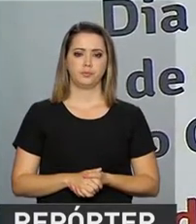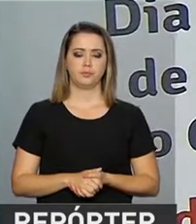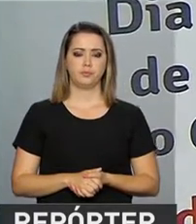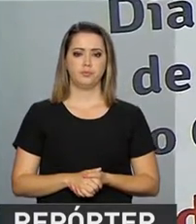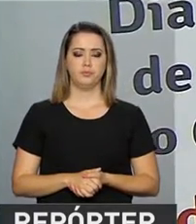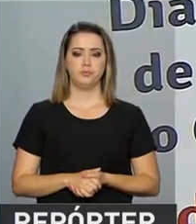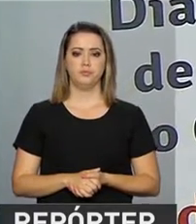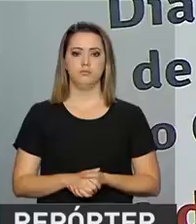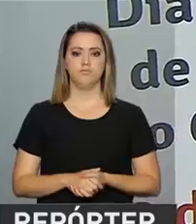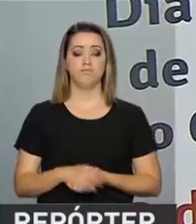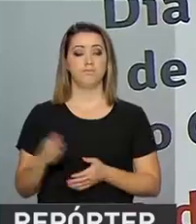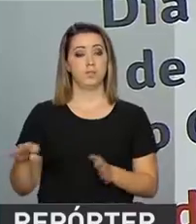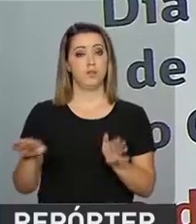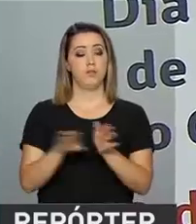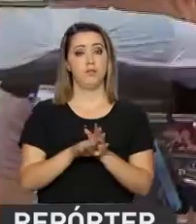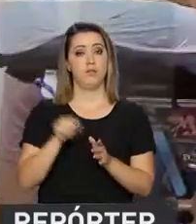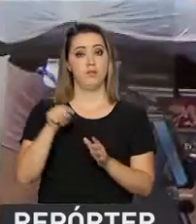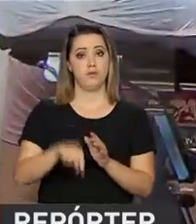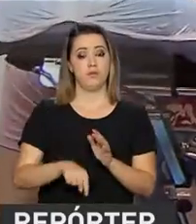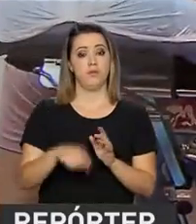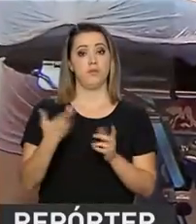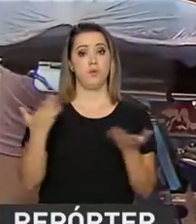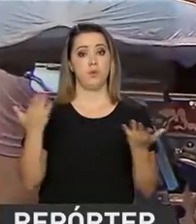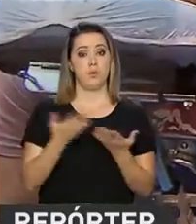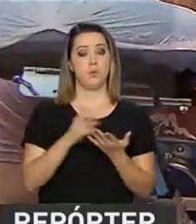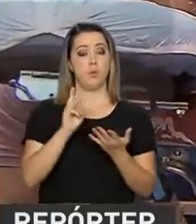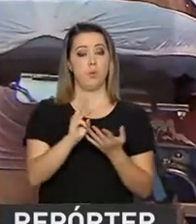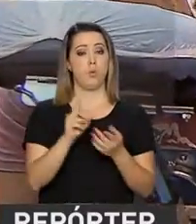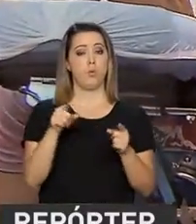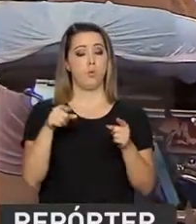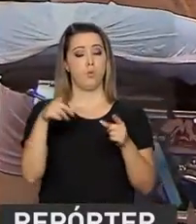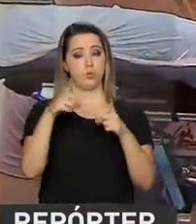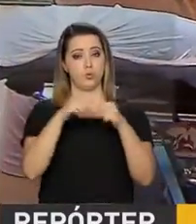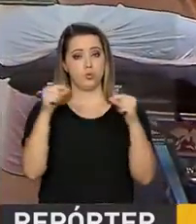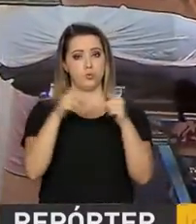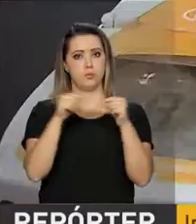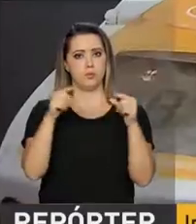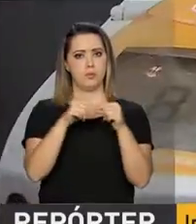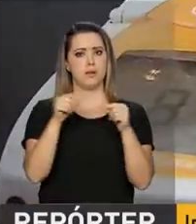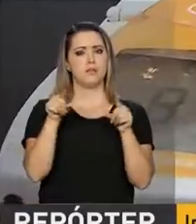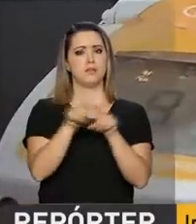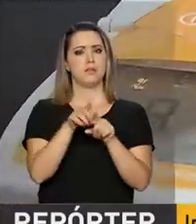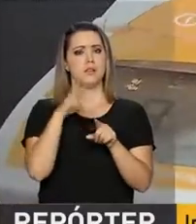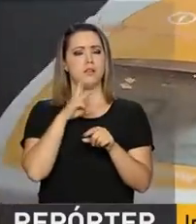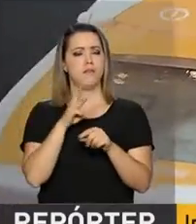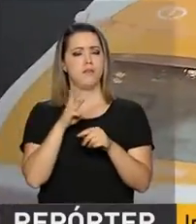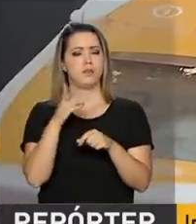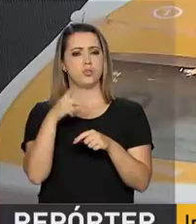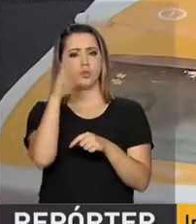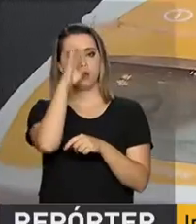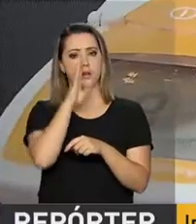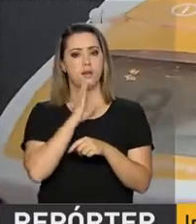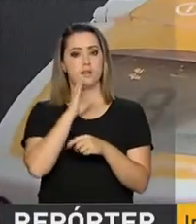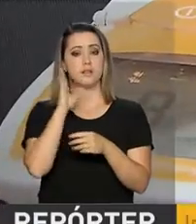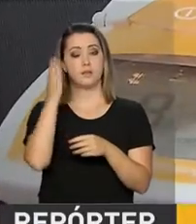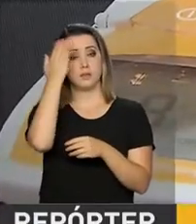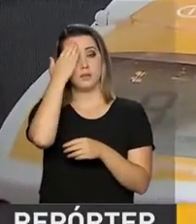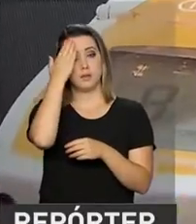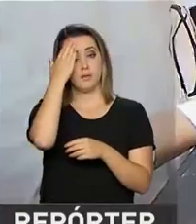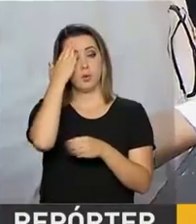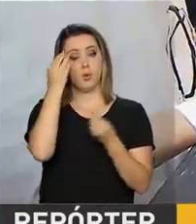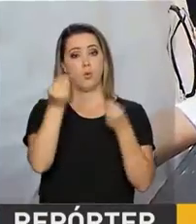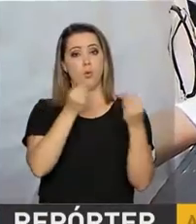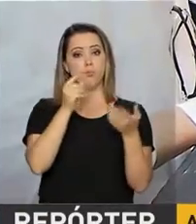quem veio a este shopping de brasília nesta terça feira pode fazer de graça um exame que mede o nível de colesterol no